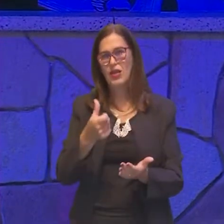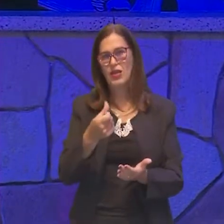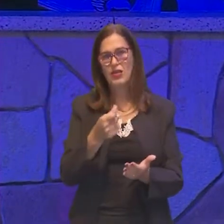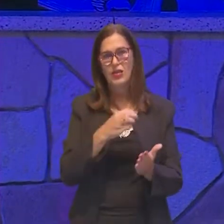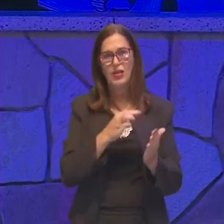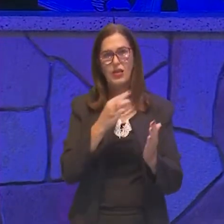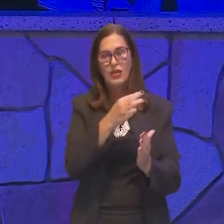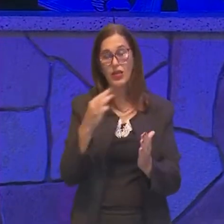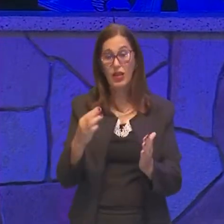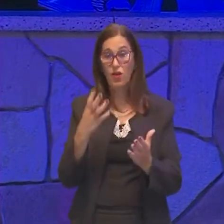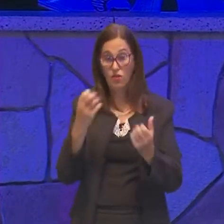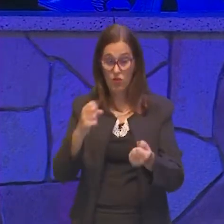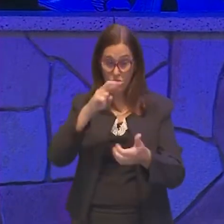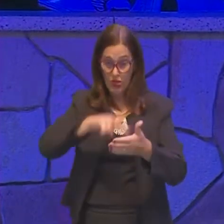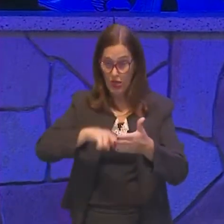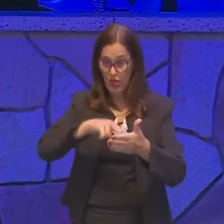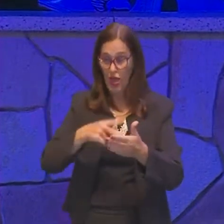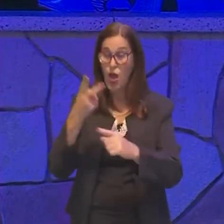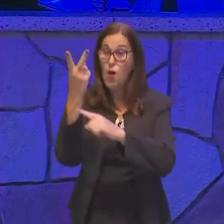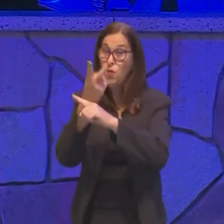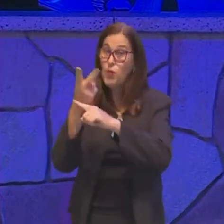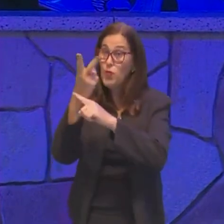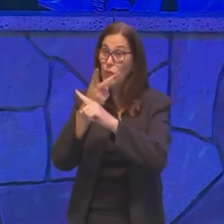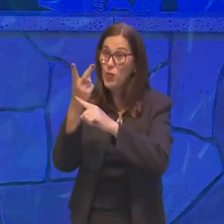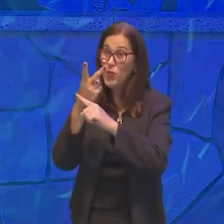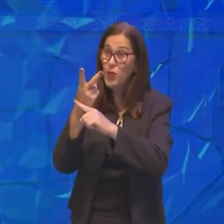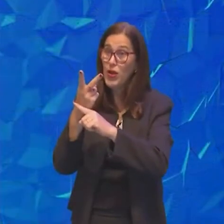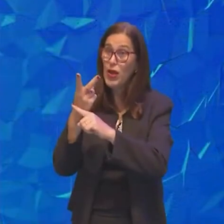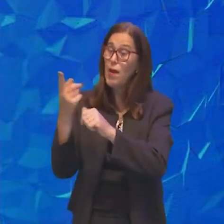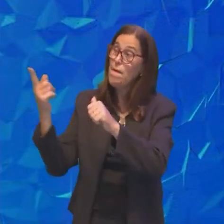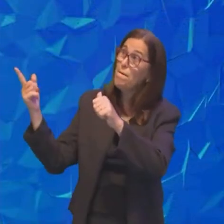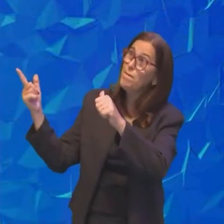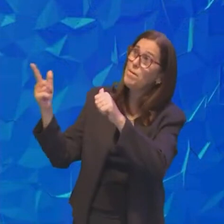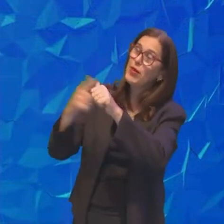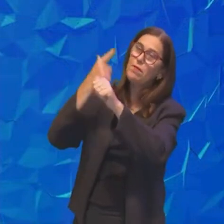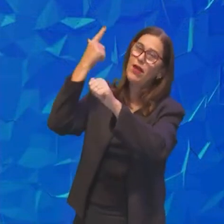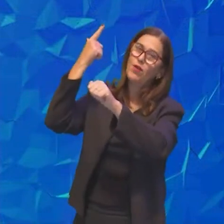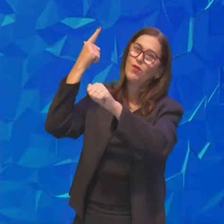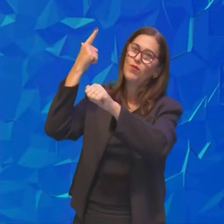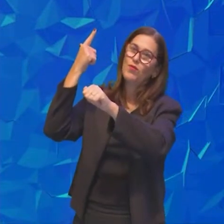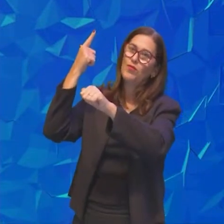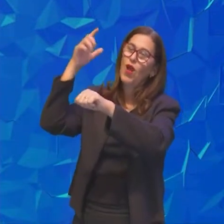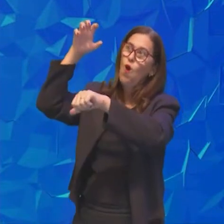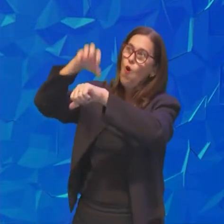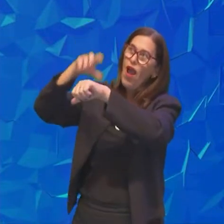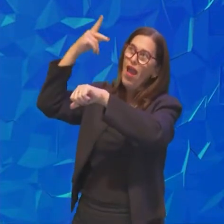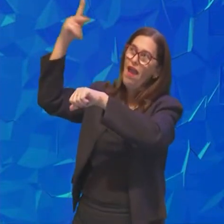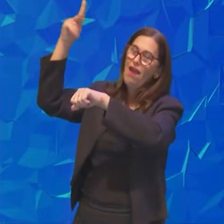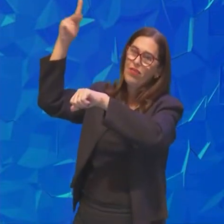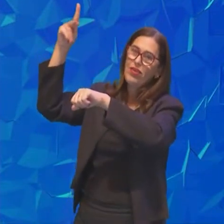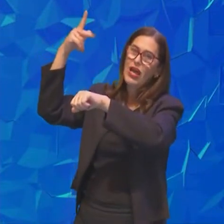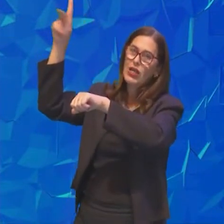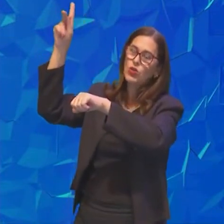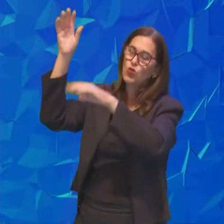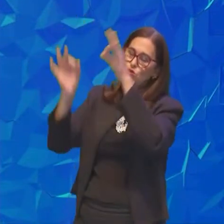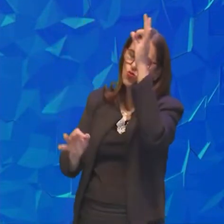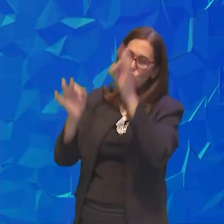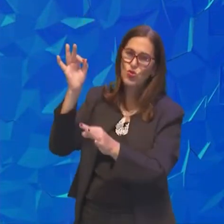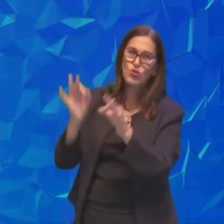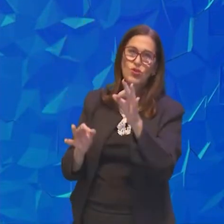Leiam todos comigo. Buscai, pois, em primeiro lugar, o seu reino e a sua